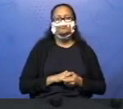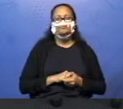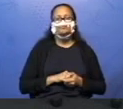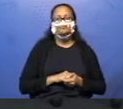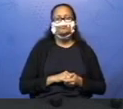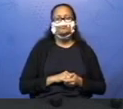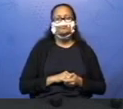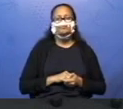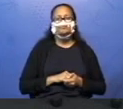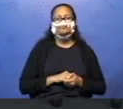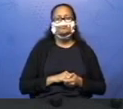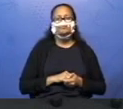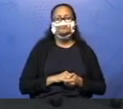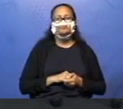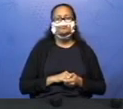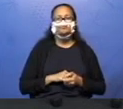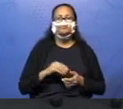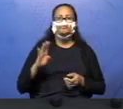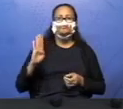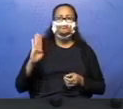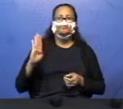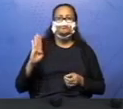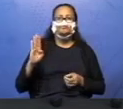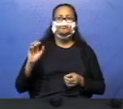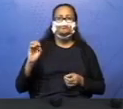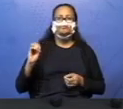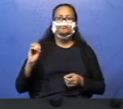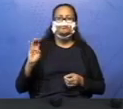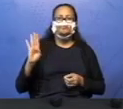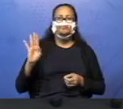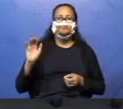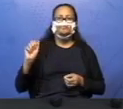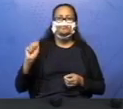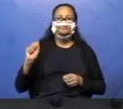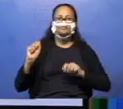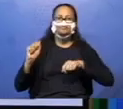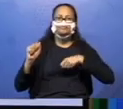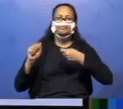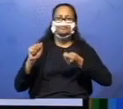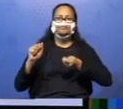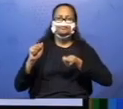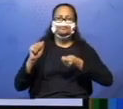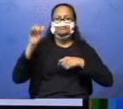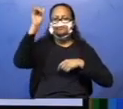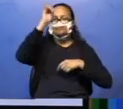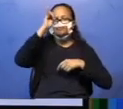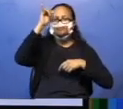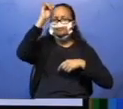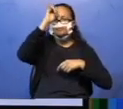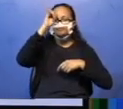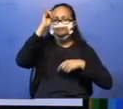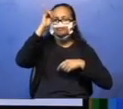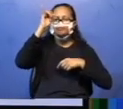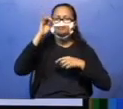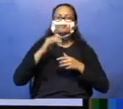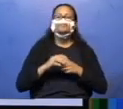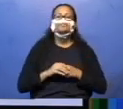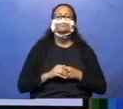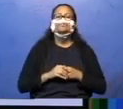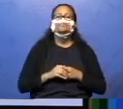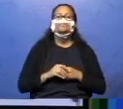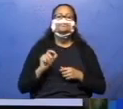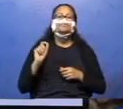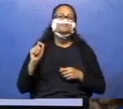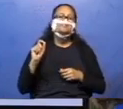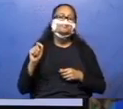E agora, ó, boba. Vogal em destaque, vogal O. Quem que eu